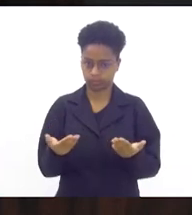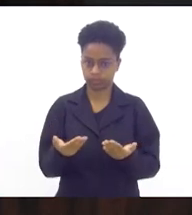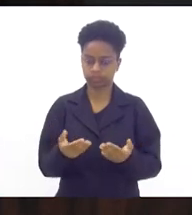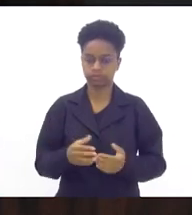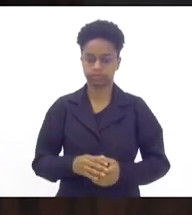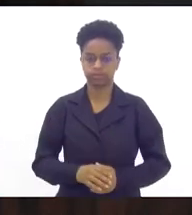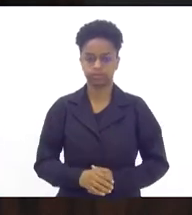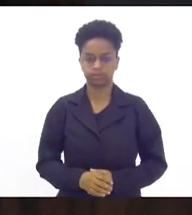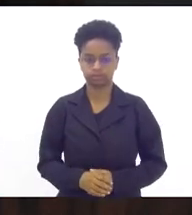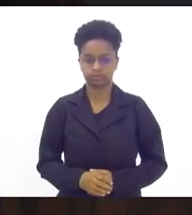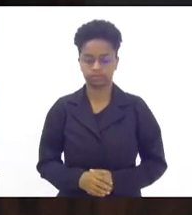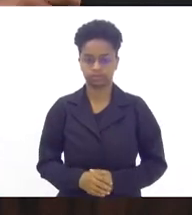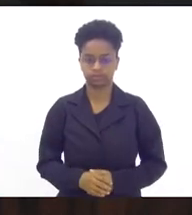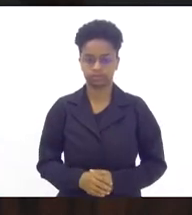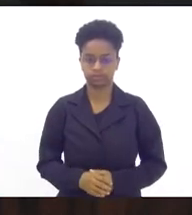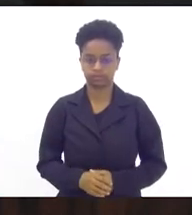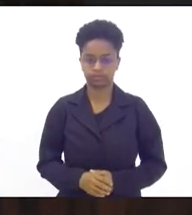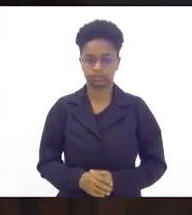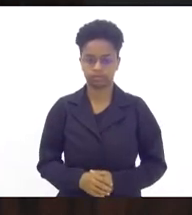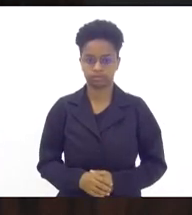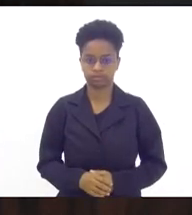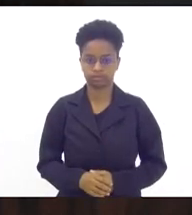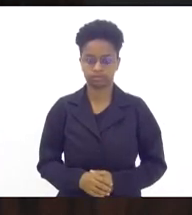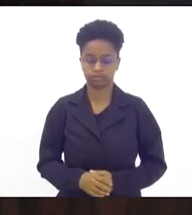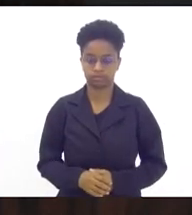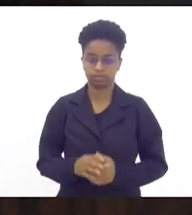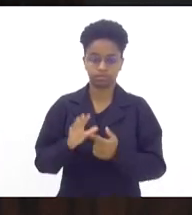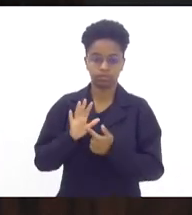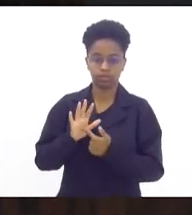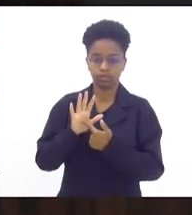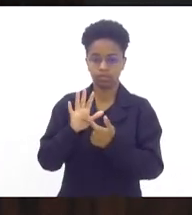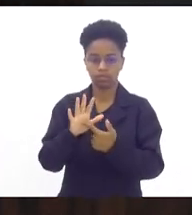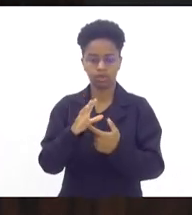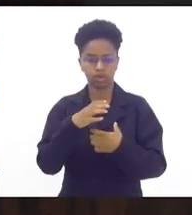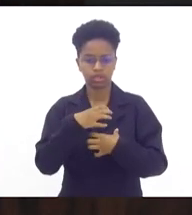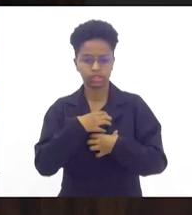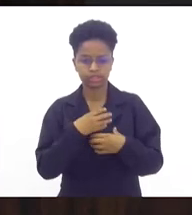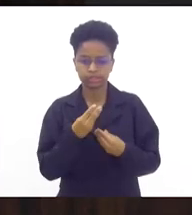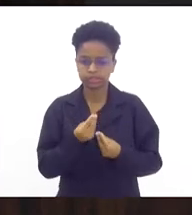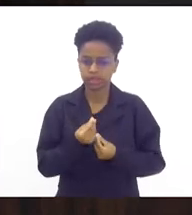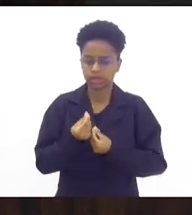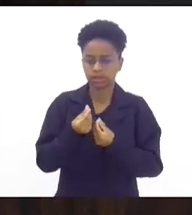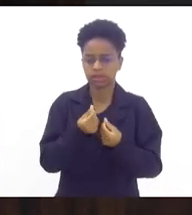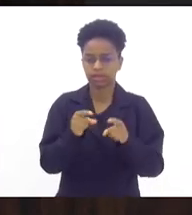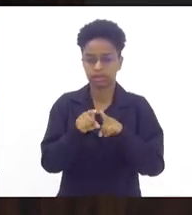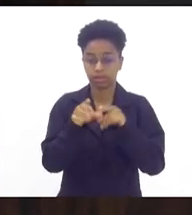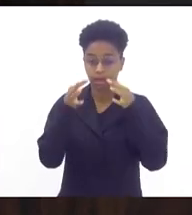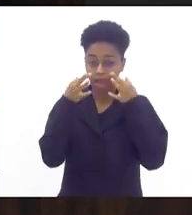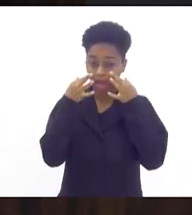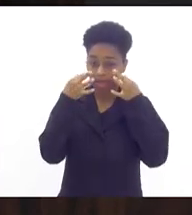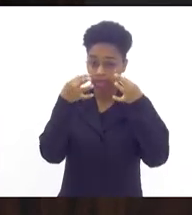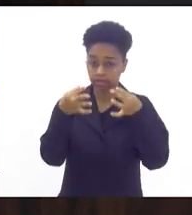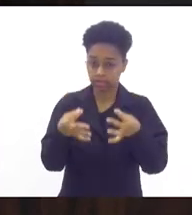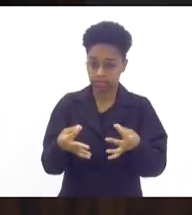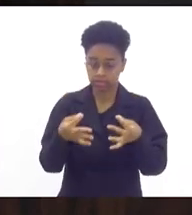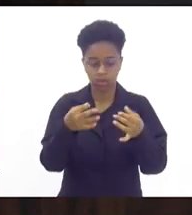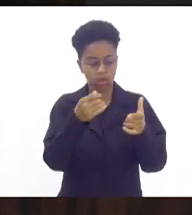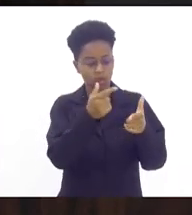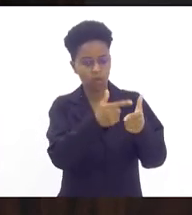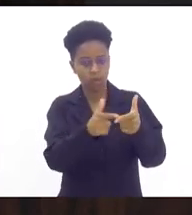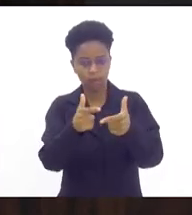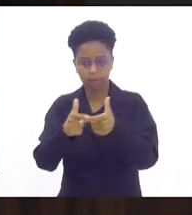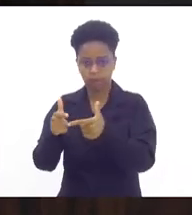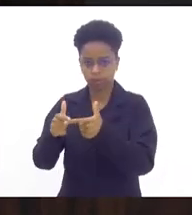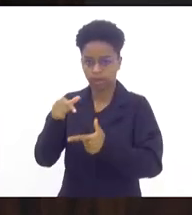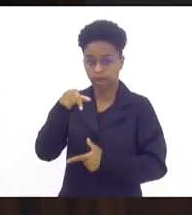numa demonstração de sensibilidade e atenção com os problemas da nossa